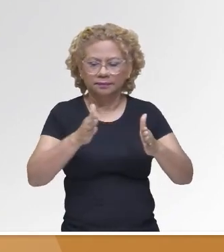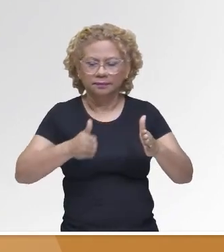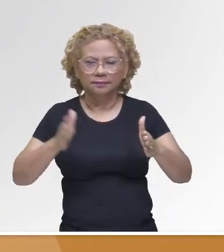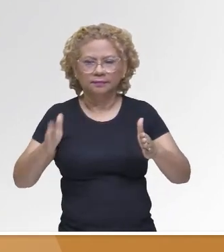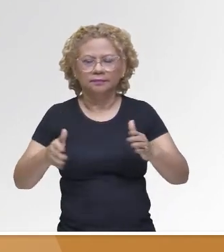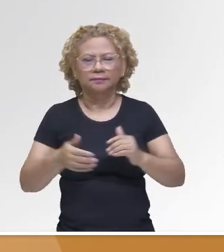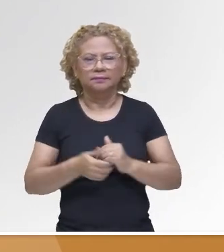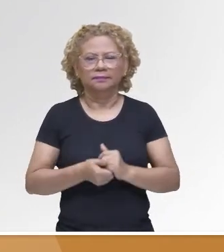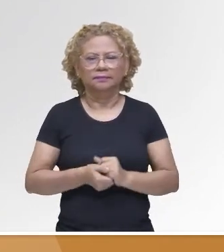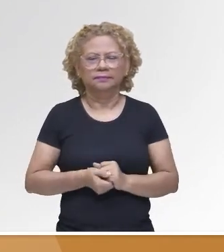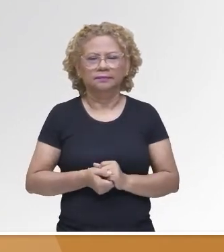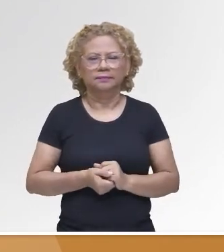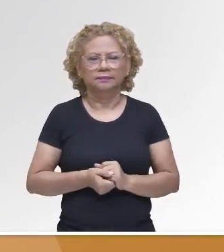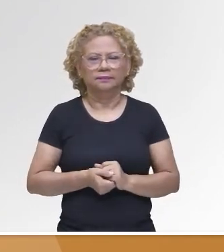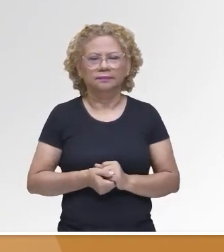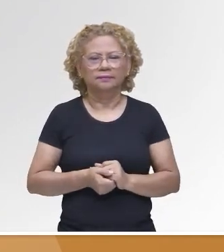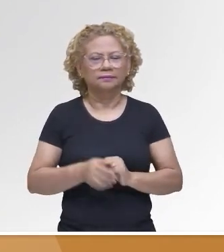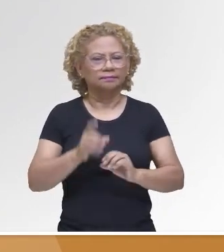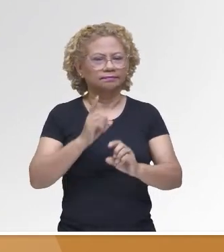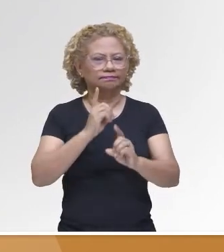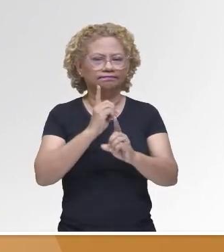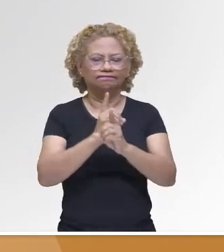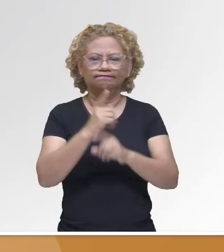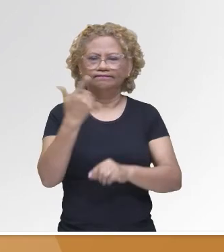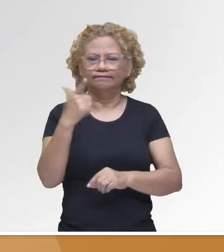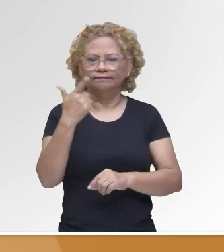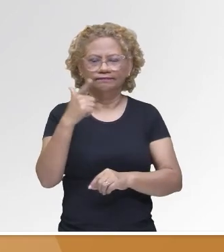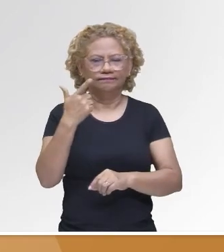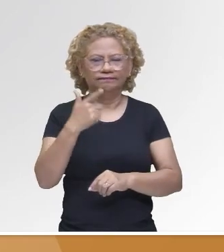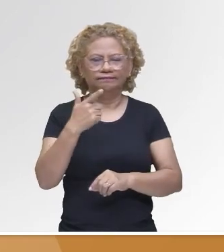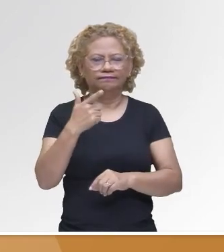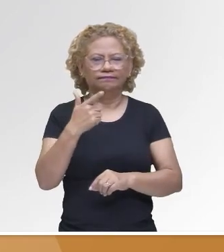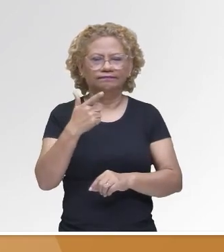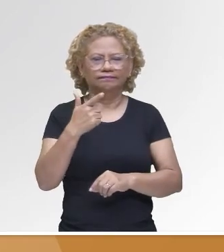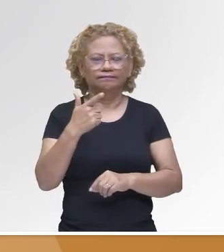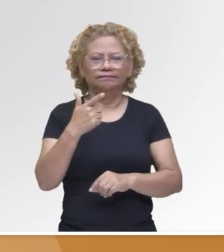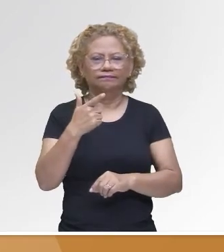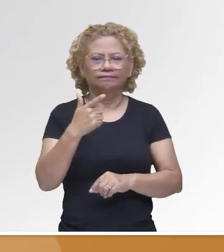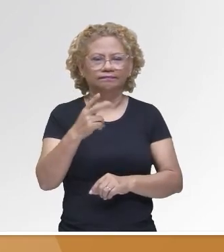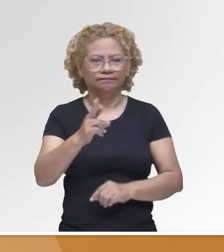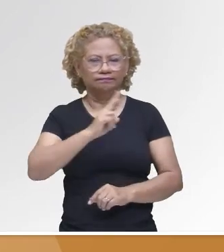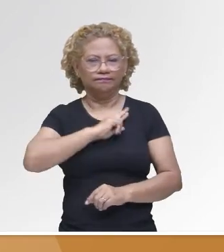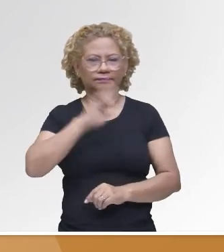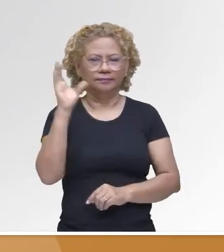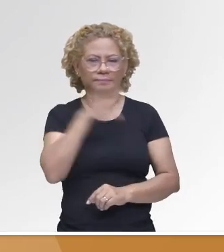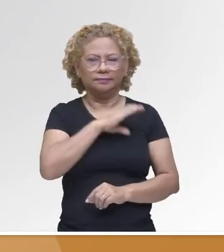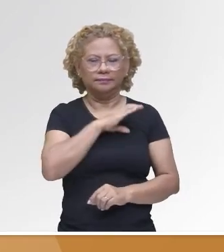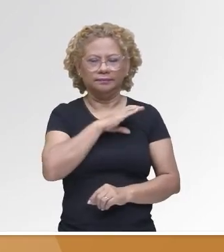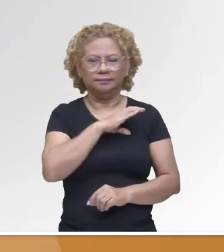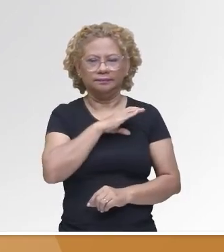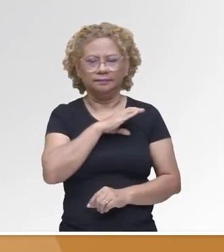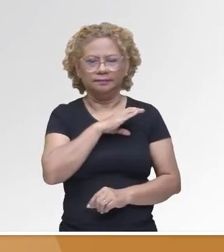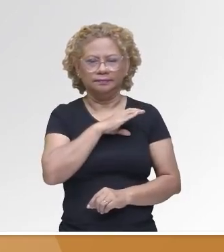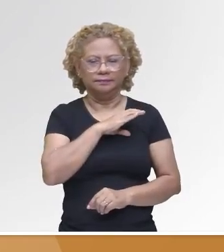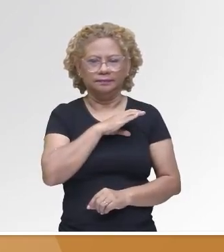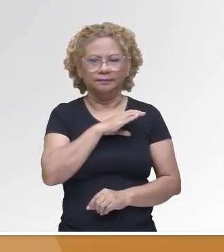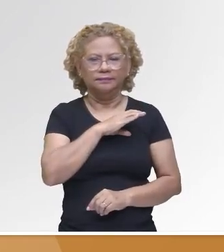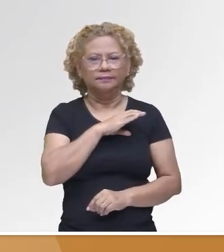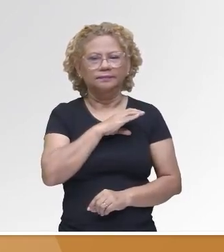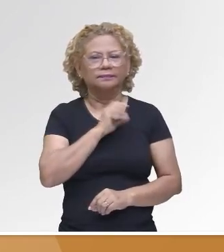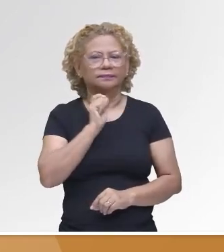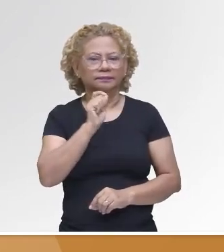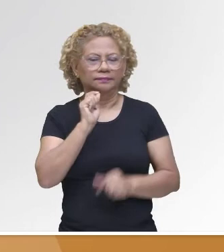Ele não encontra uma resposta imediata, uma explicação imediata para aquele problema. E ele formula o